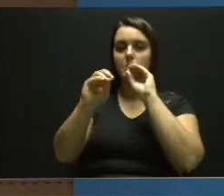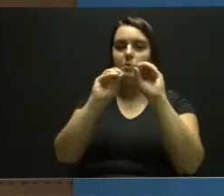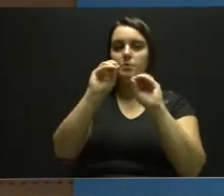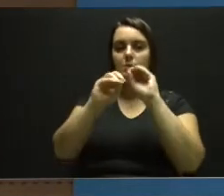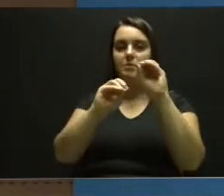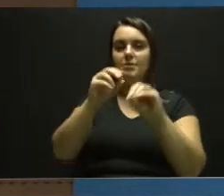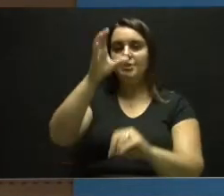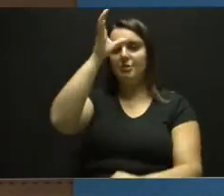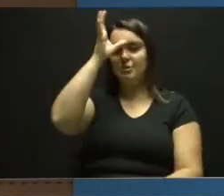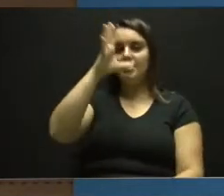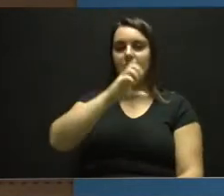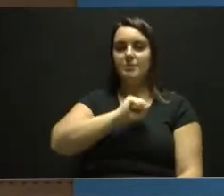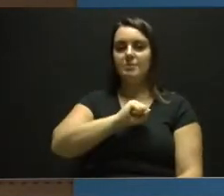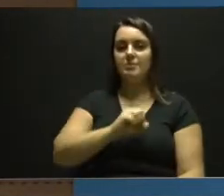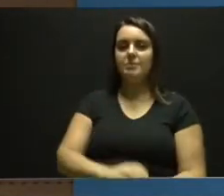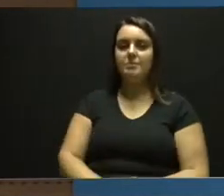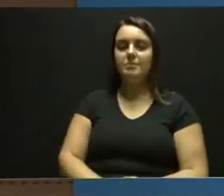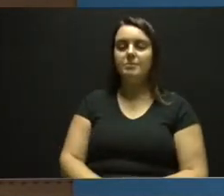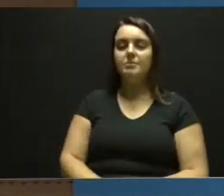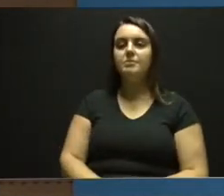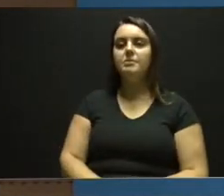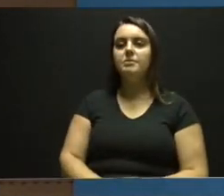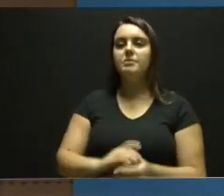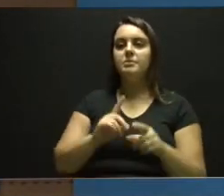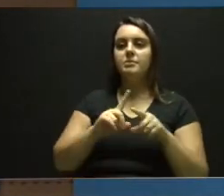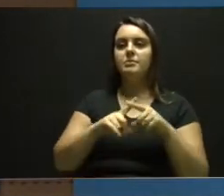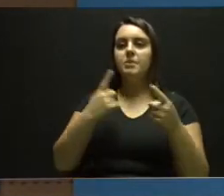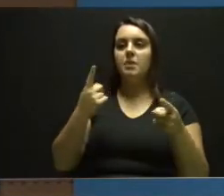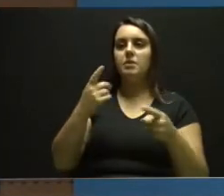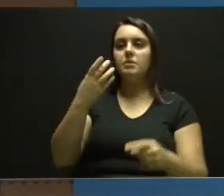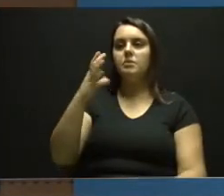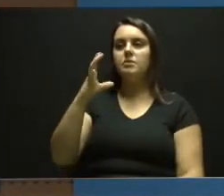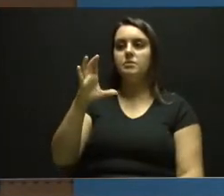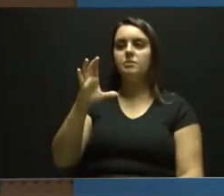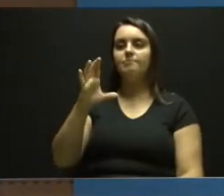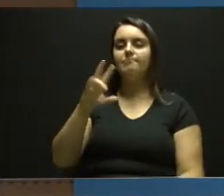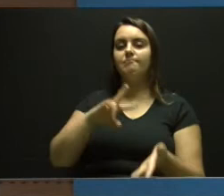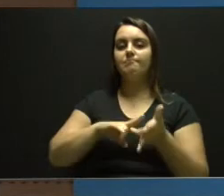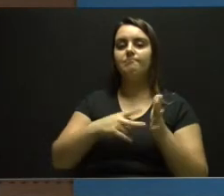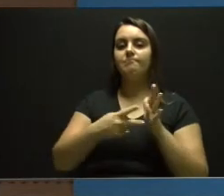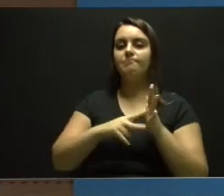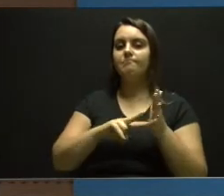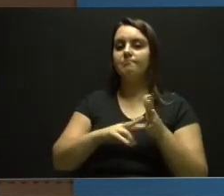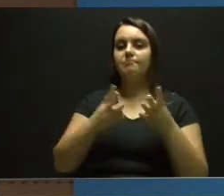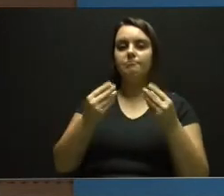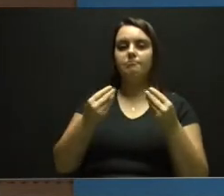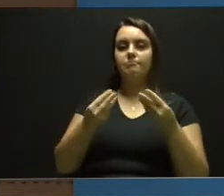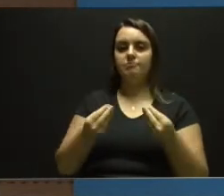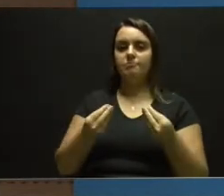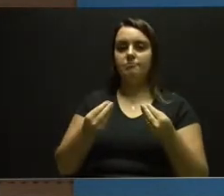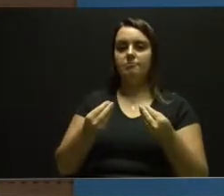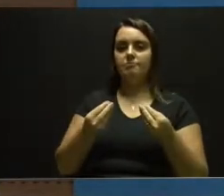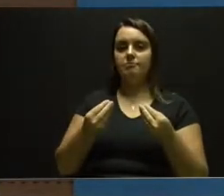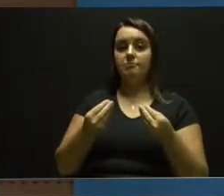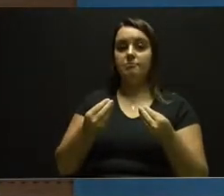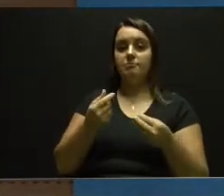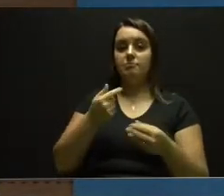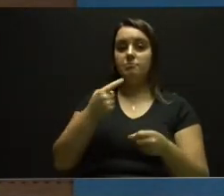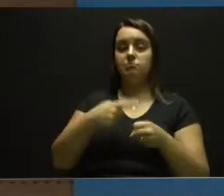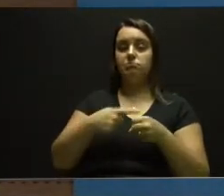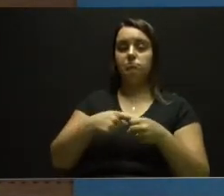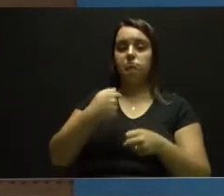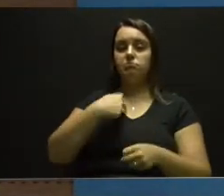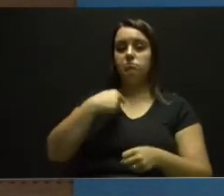amo mas cubatão para mim significa muito na cidade que eu fui criado